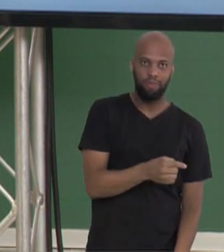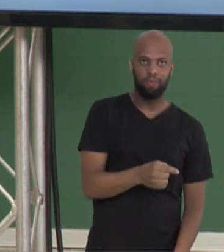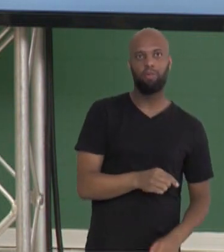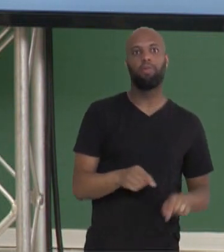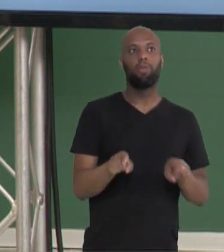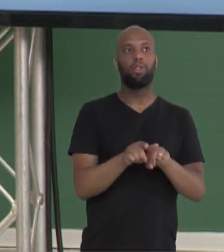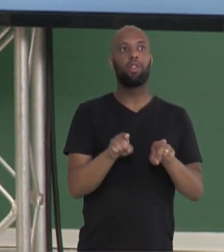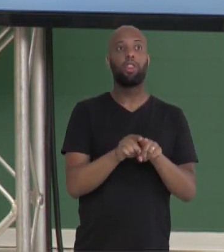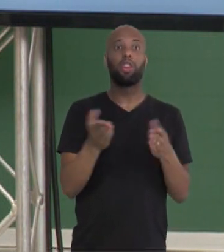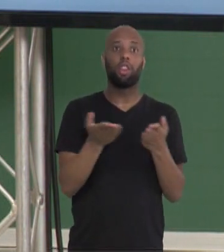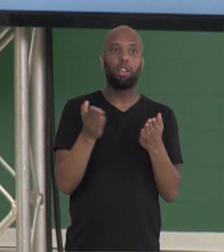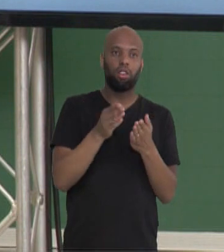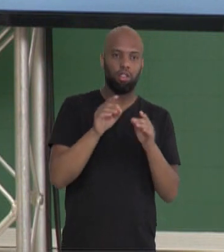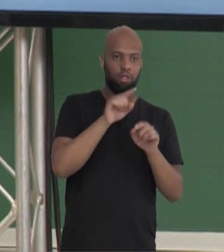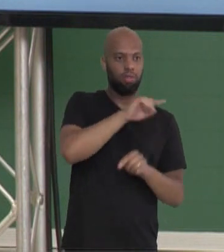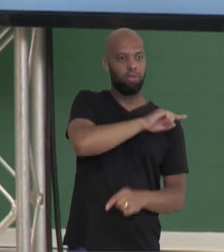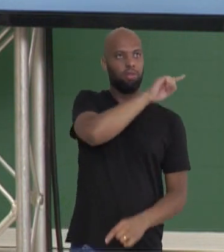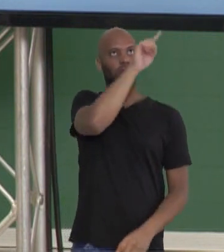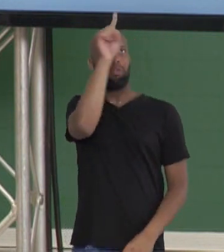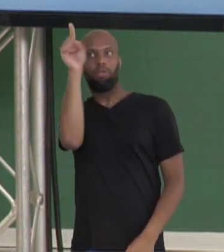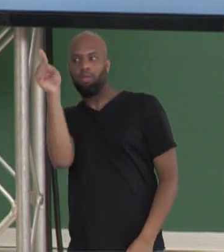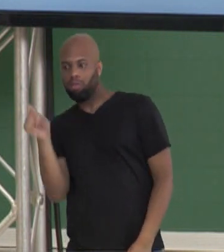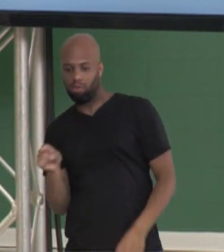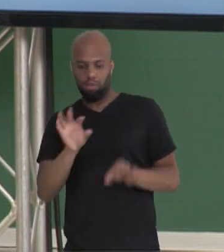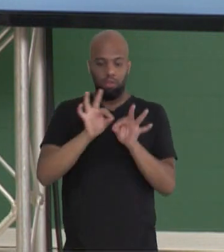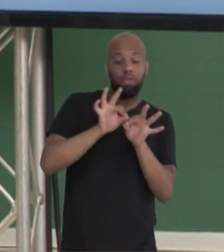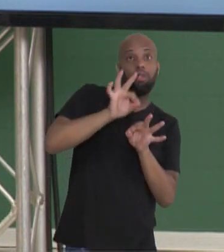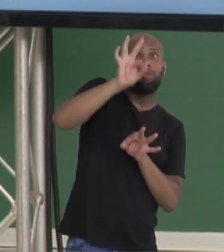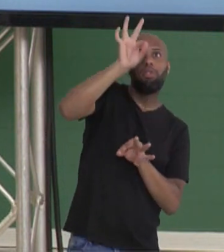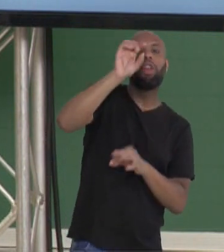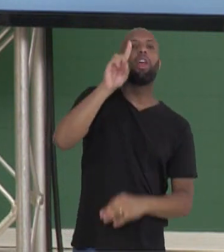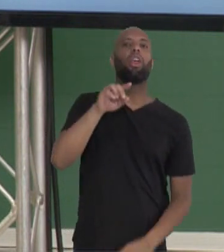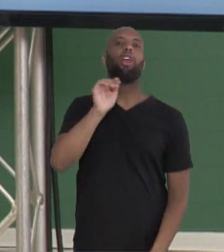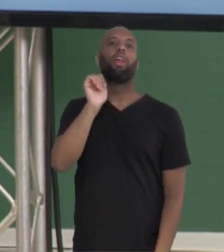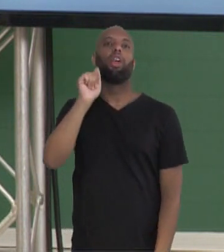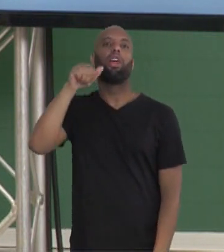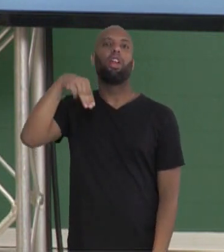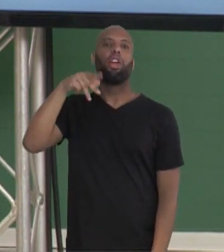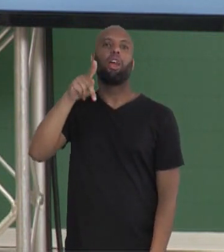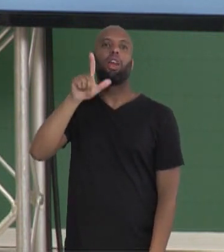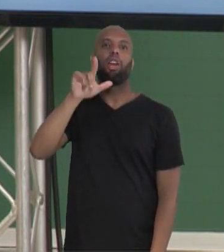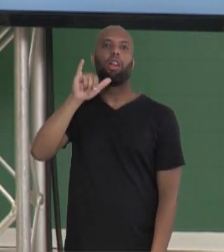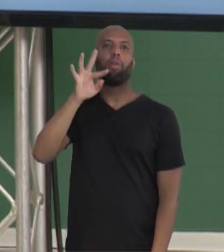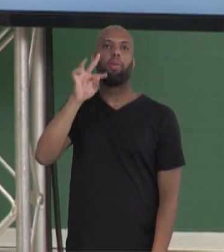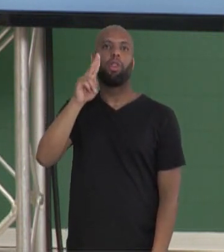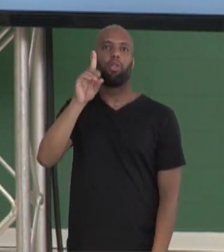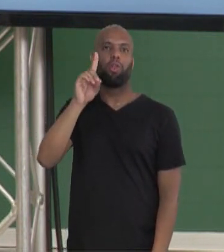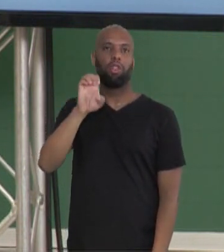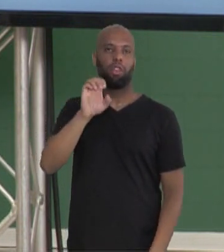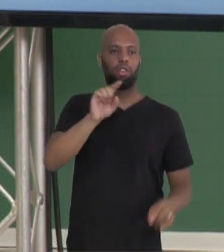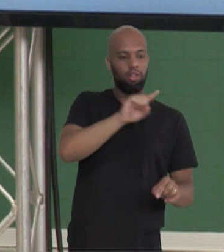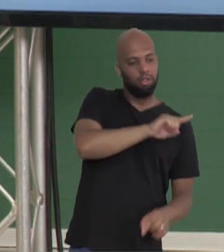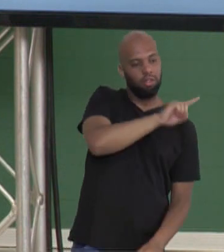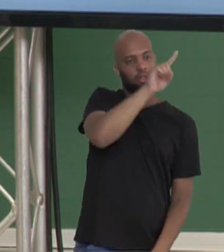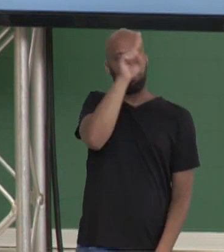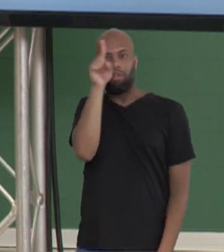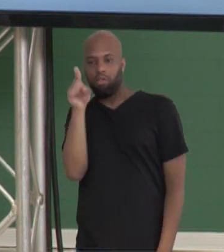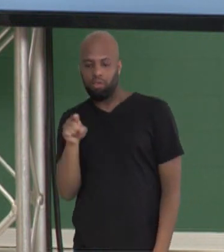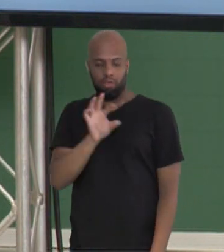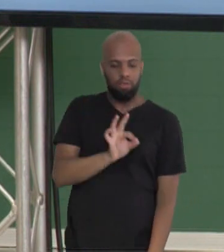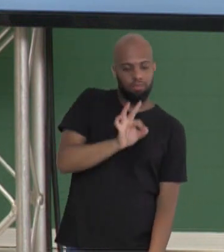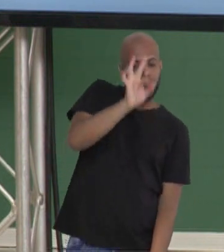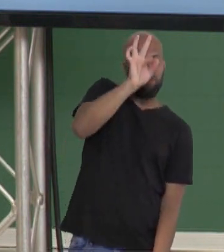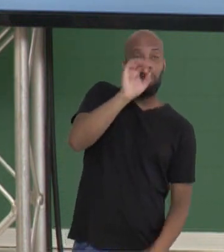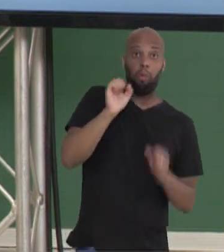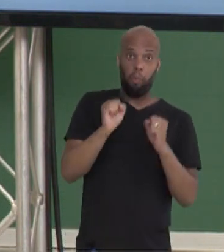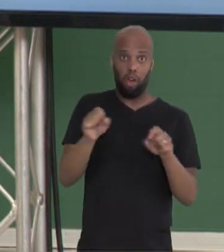altura total, tá certo? Se vai estar no 1, né? Dentro dessa onda aqui, ela pode ser mais juntinha aqui e